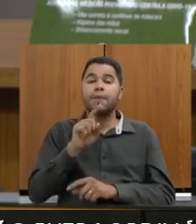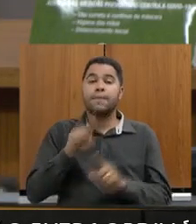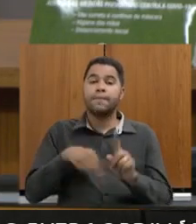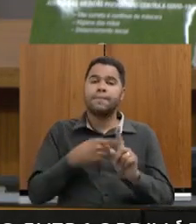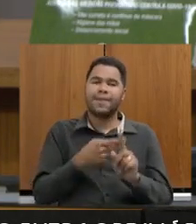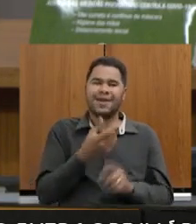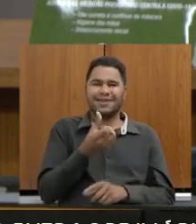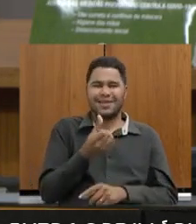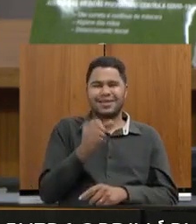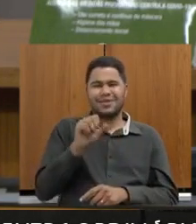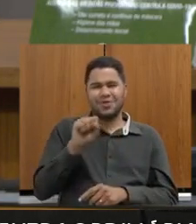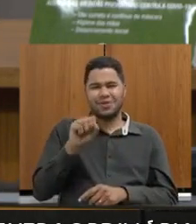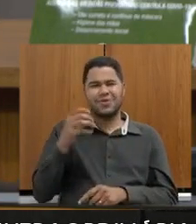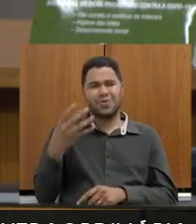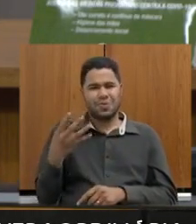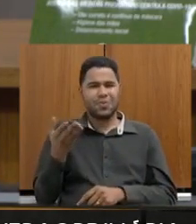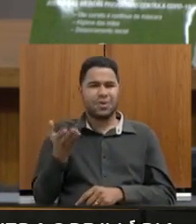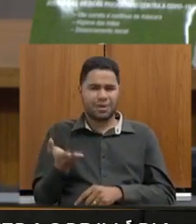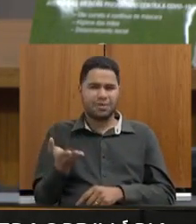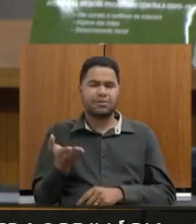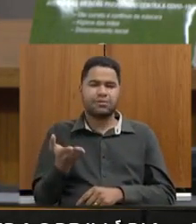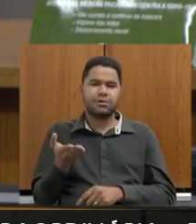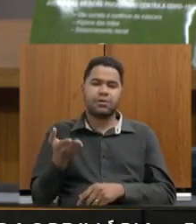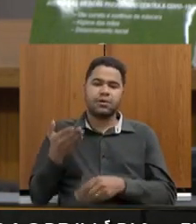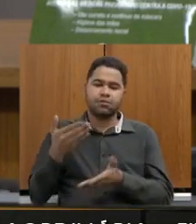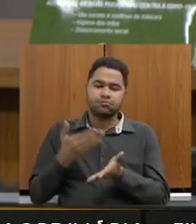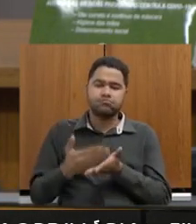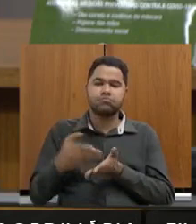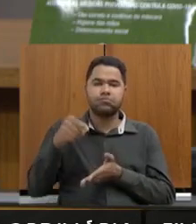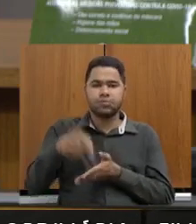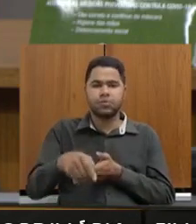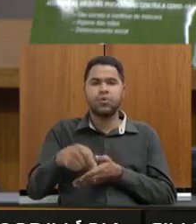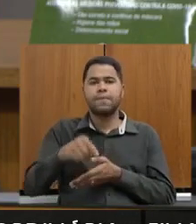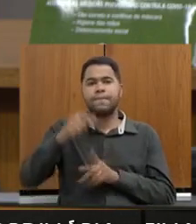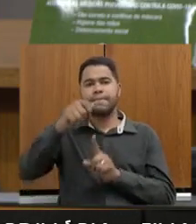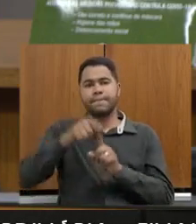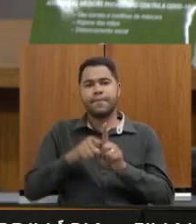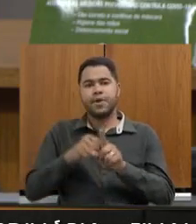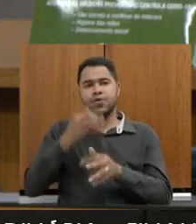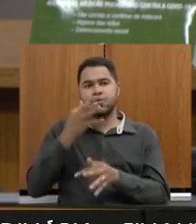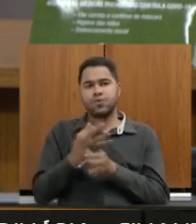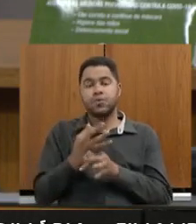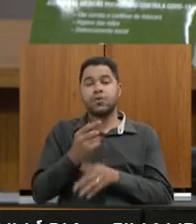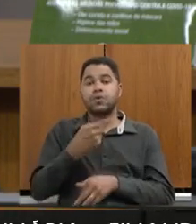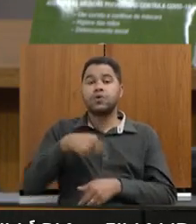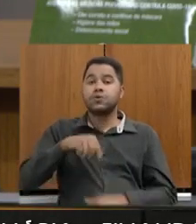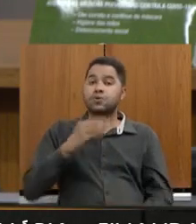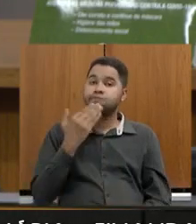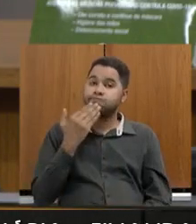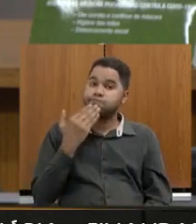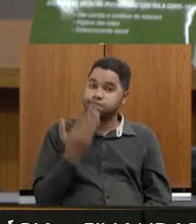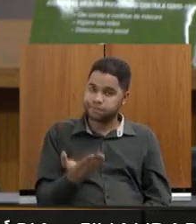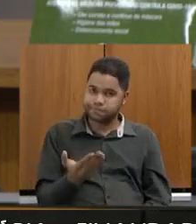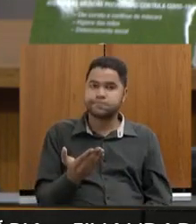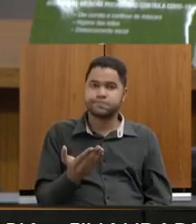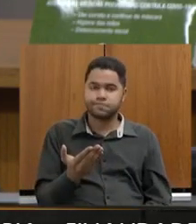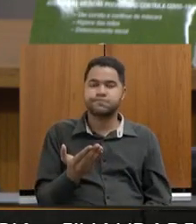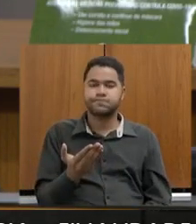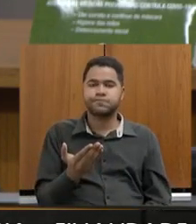684 leque repito deve ingressar nesse mês de Julho e nós solicitamos